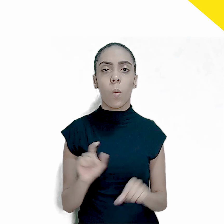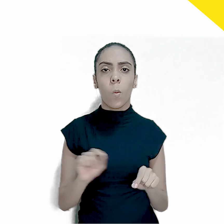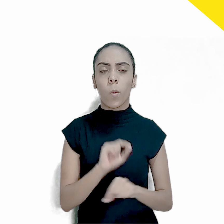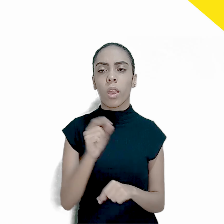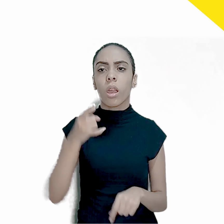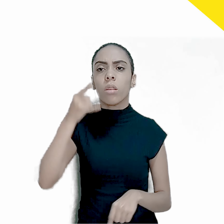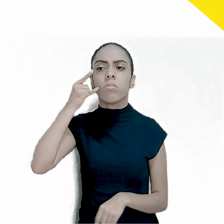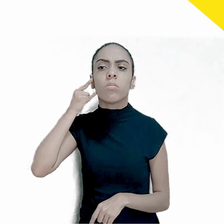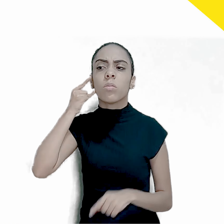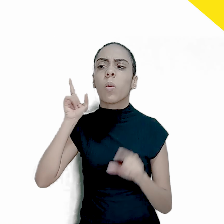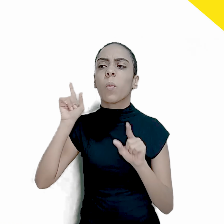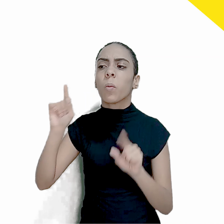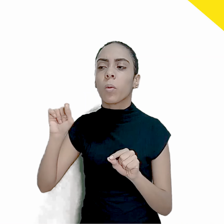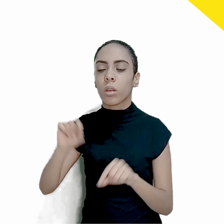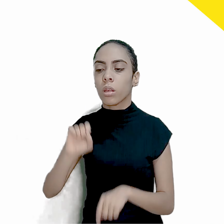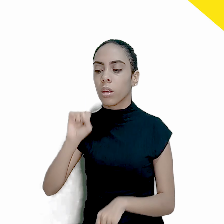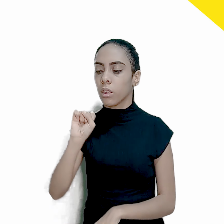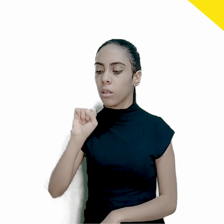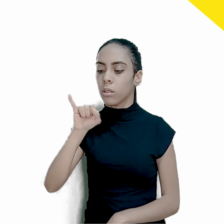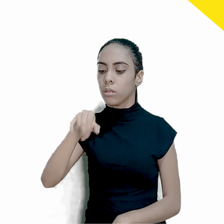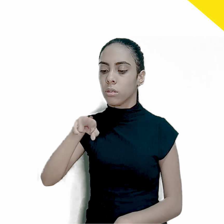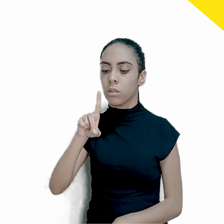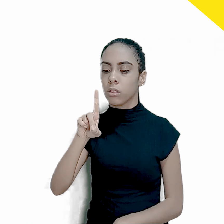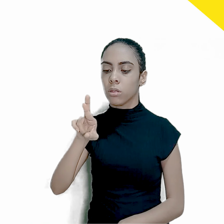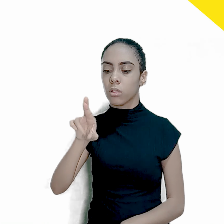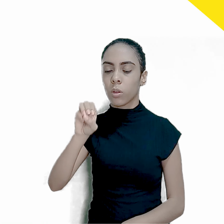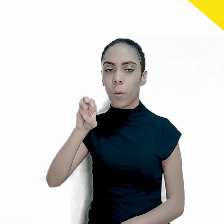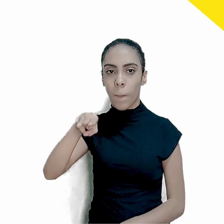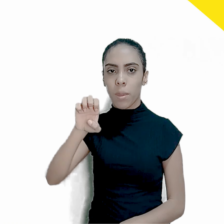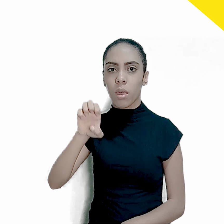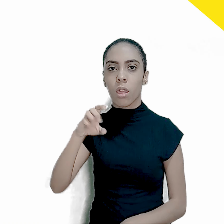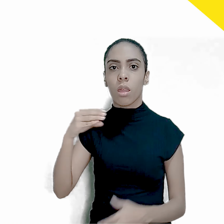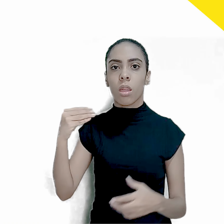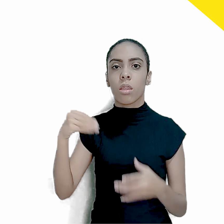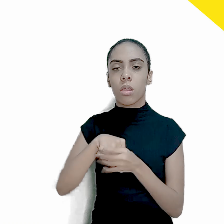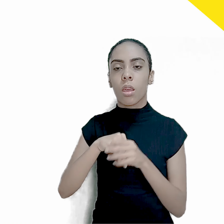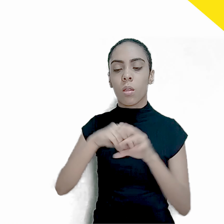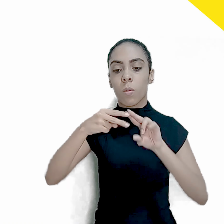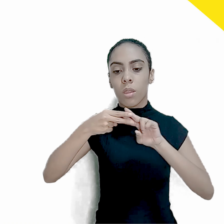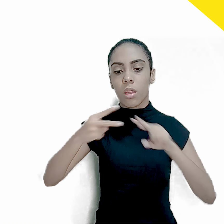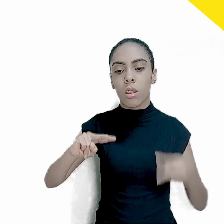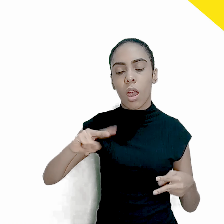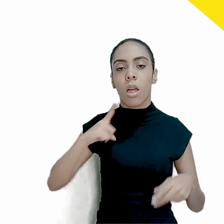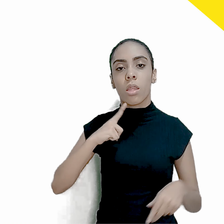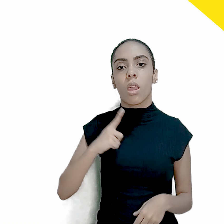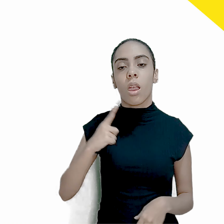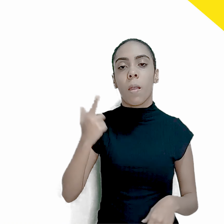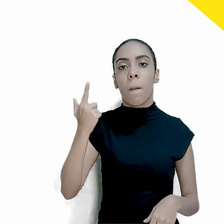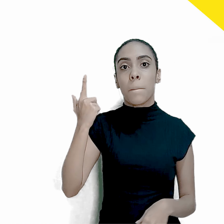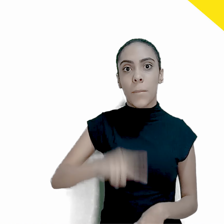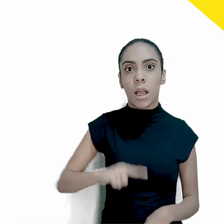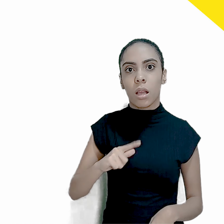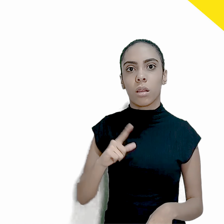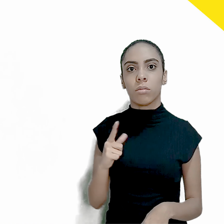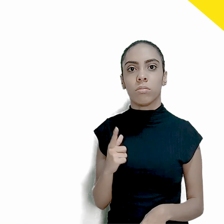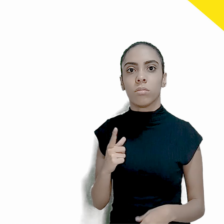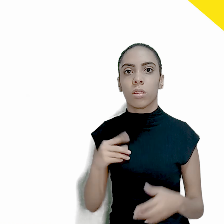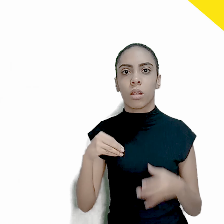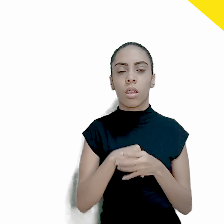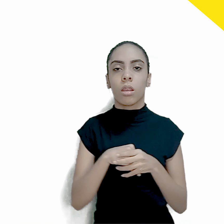O que é síndrome de Down? É um terceiro cromossomo 21 a mais no DNA de todas as células